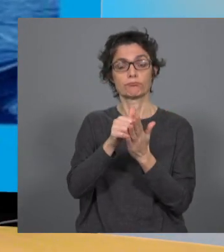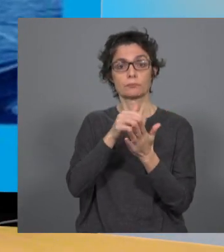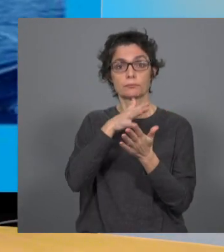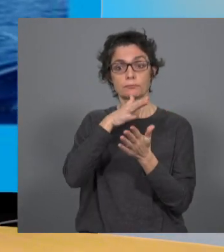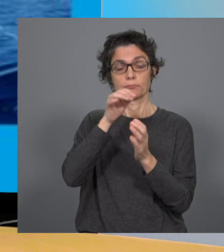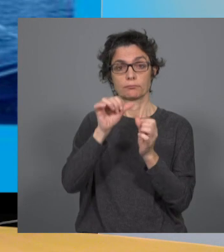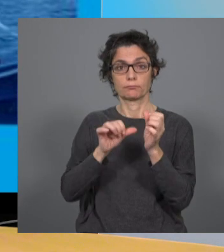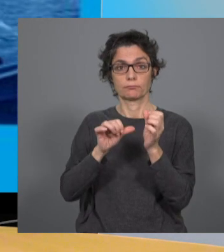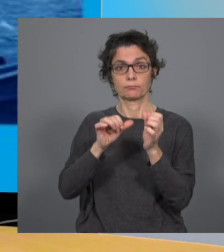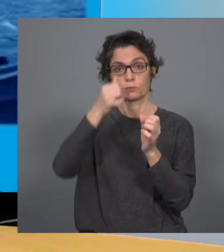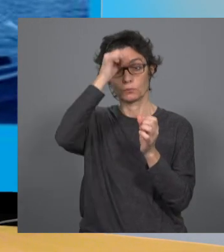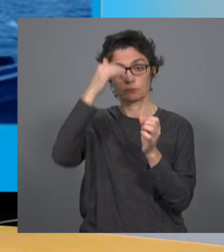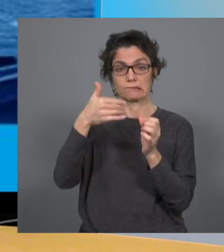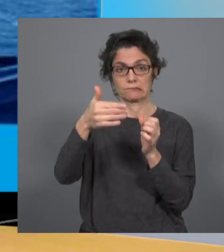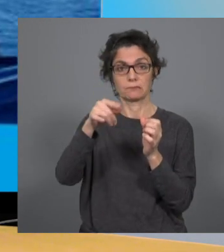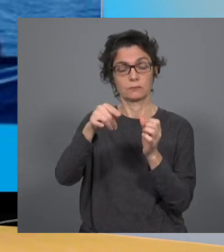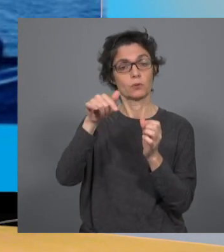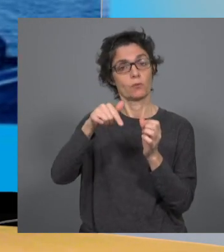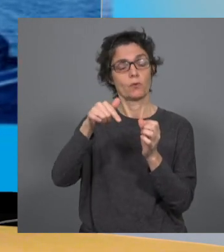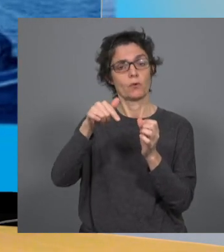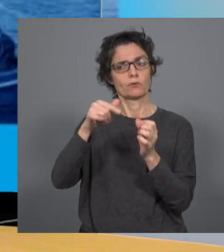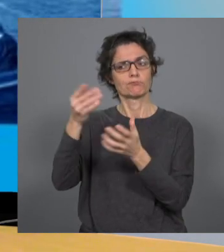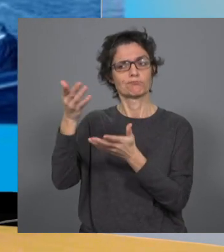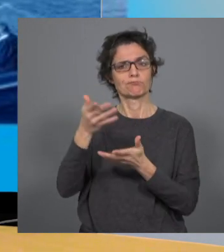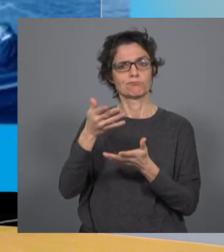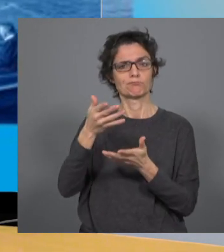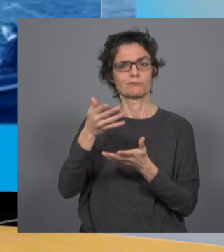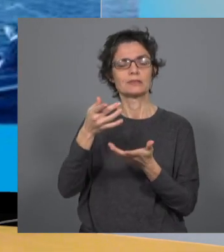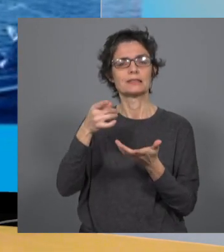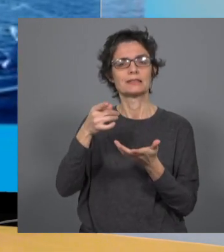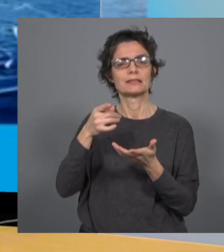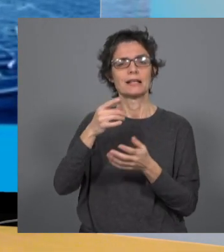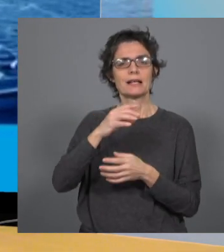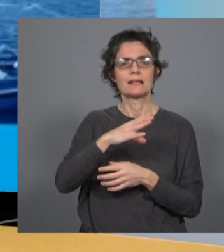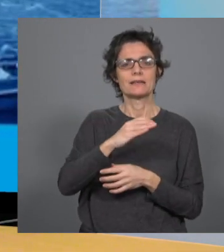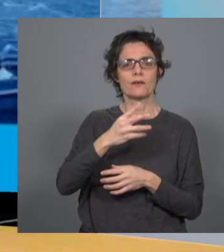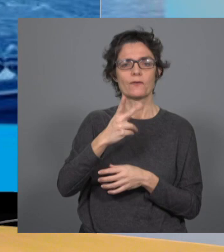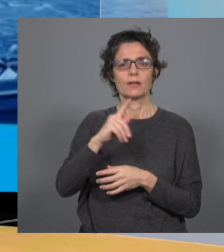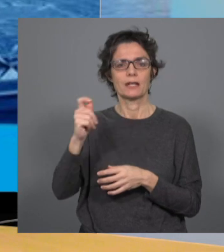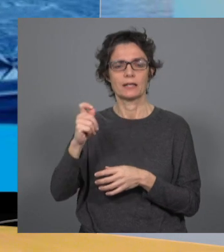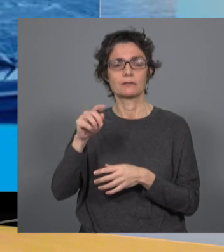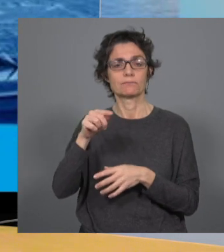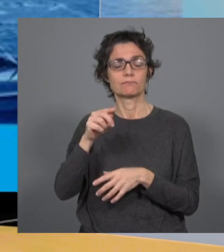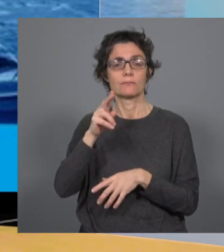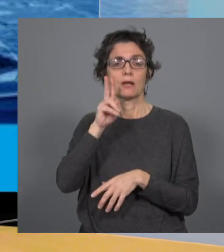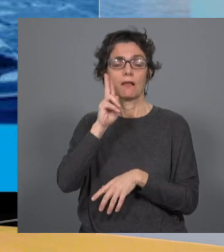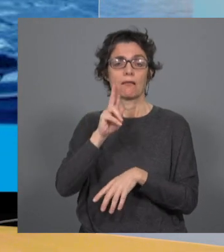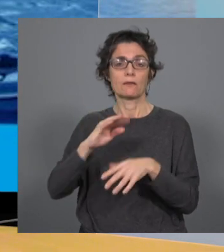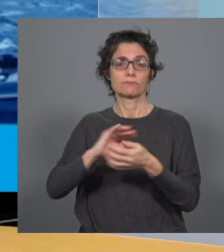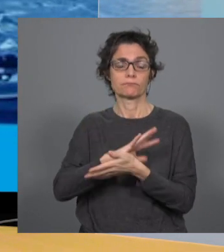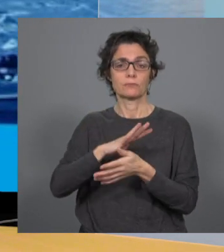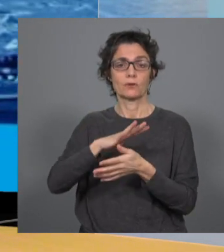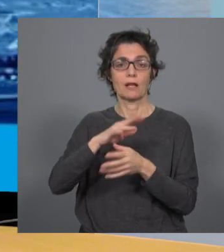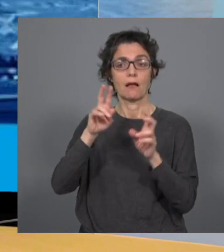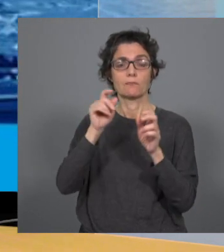com Conceição Vieira, cooperadora da família, e com quem aproveitamos também para saber quais as